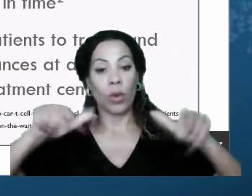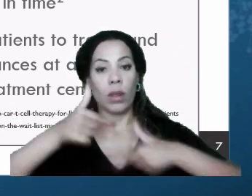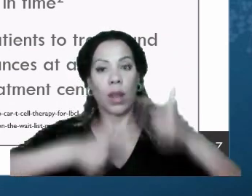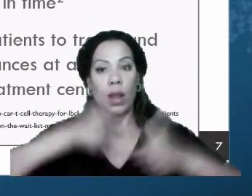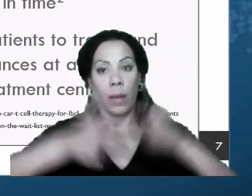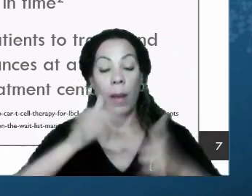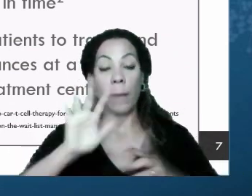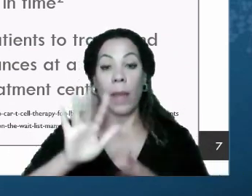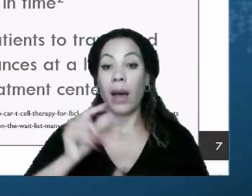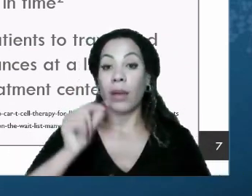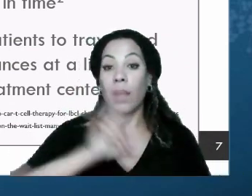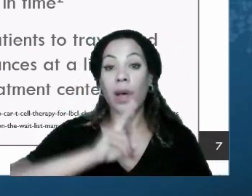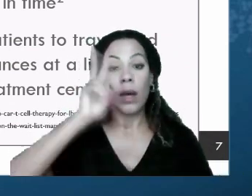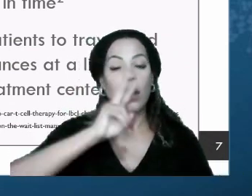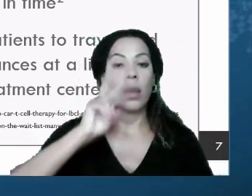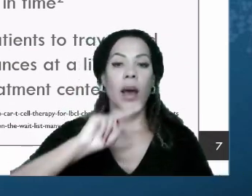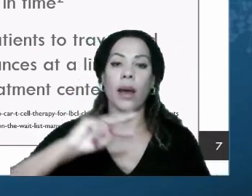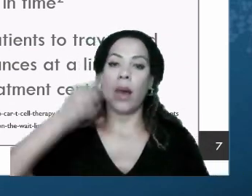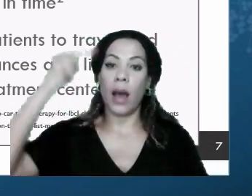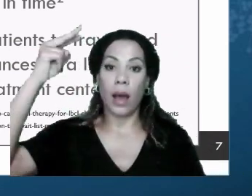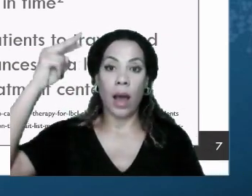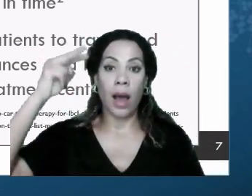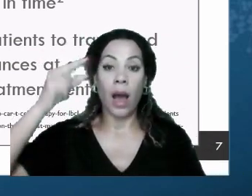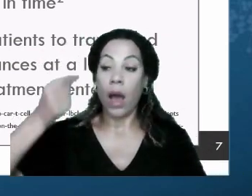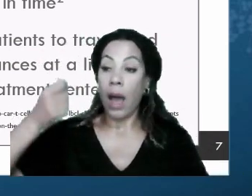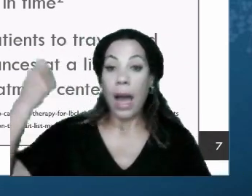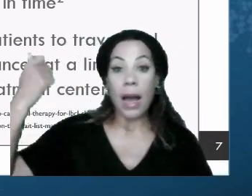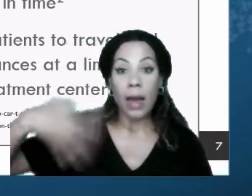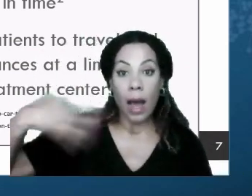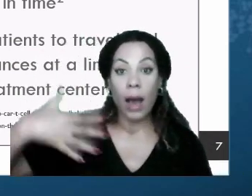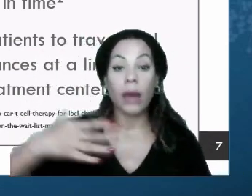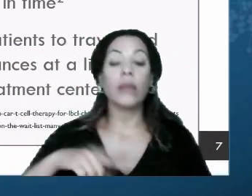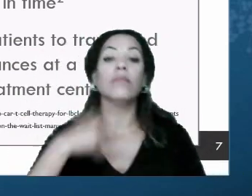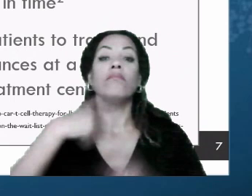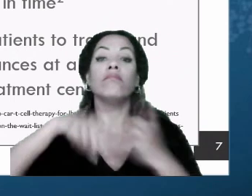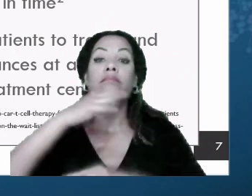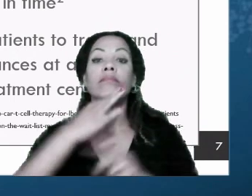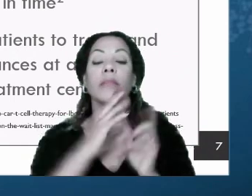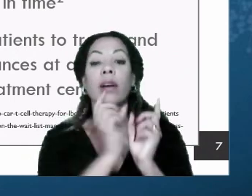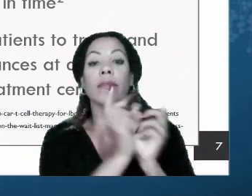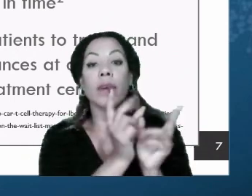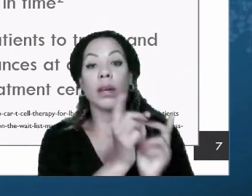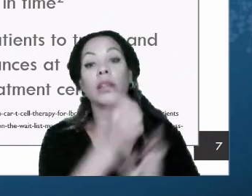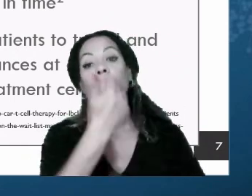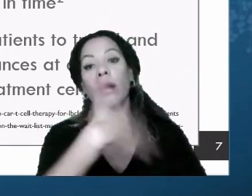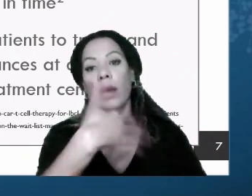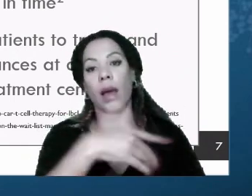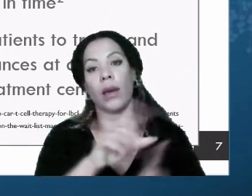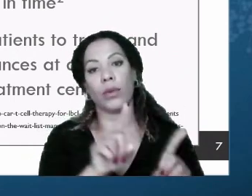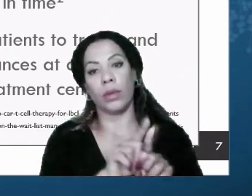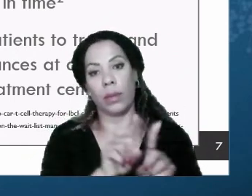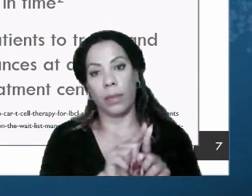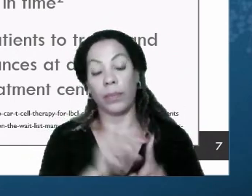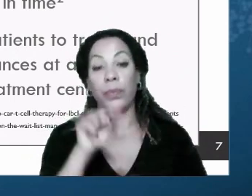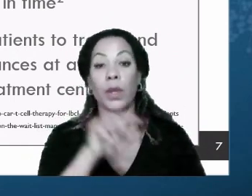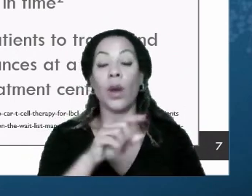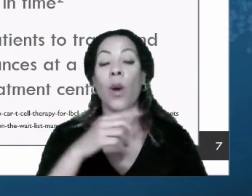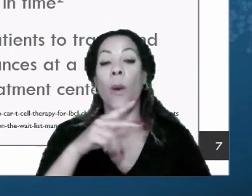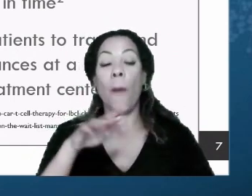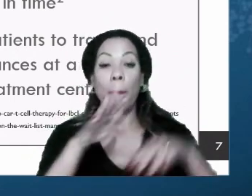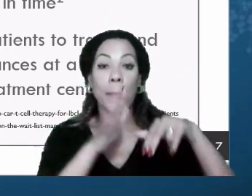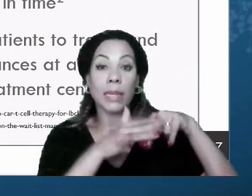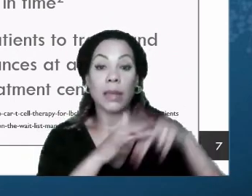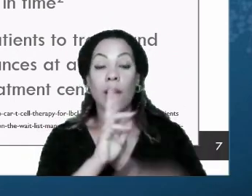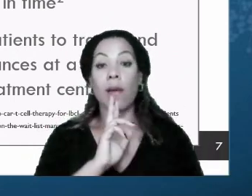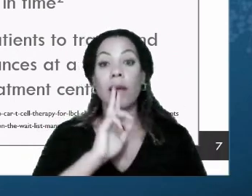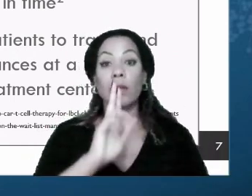elevados, eles acabam passando para o preço final do produto. O resultado para o paciente não é tão excepcional assim. Quando